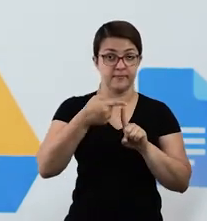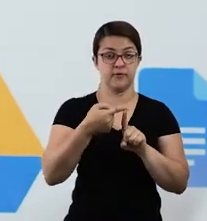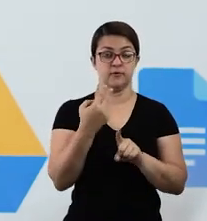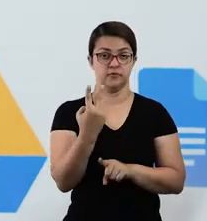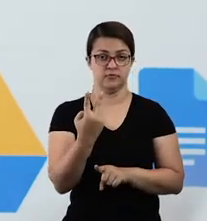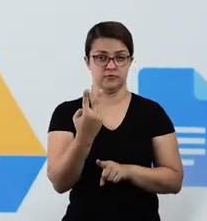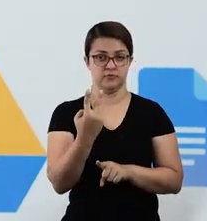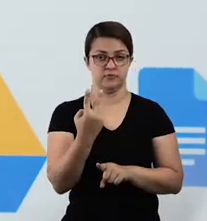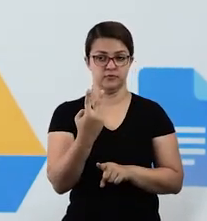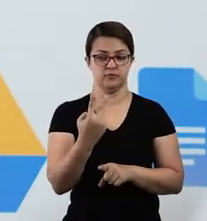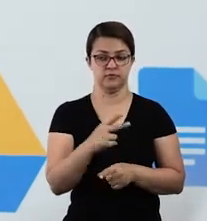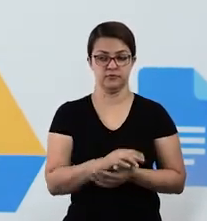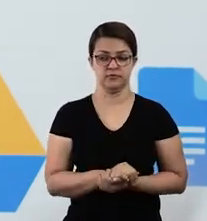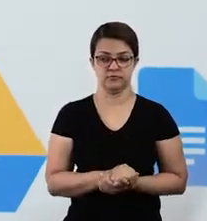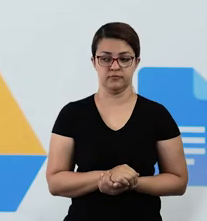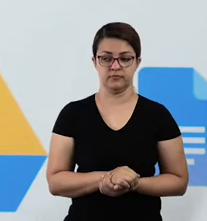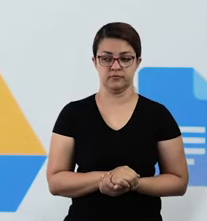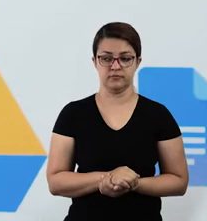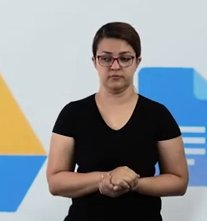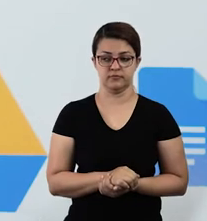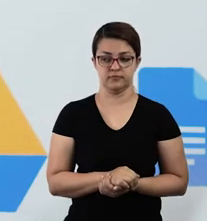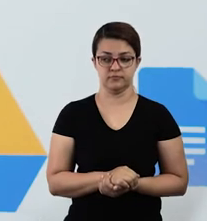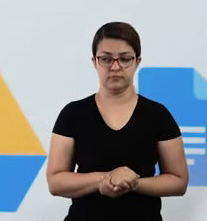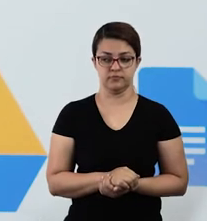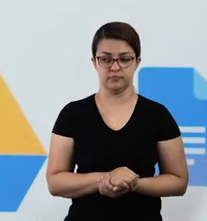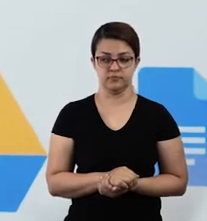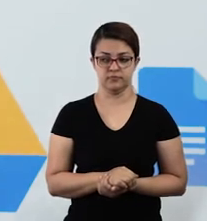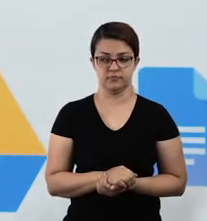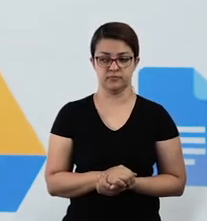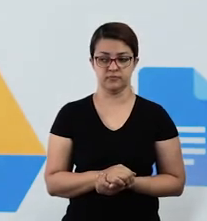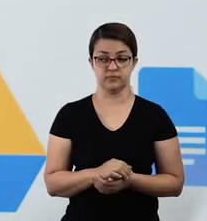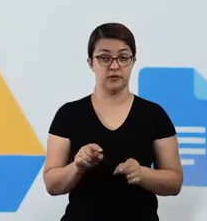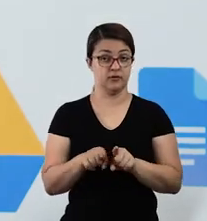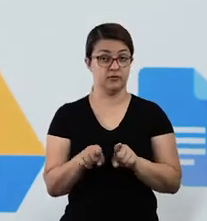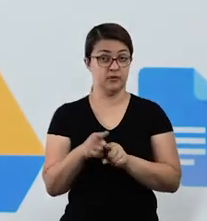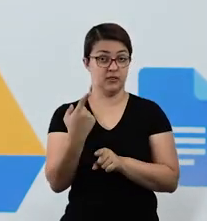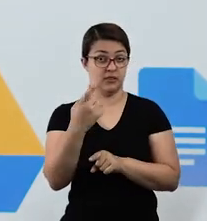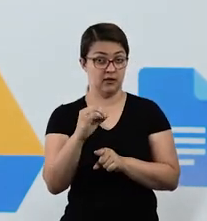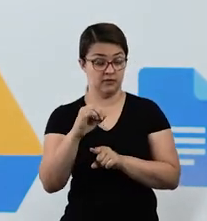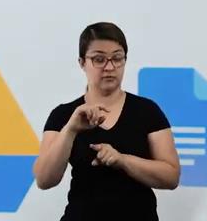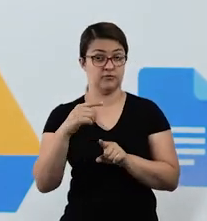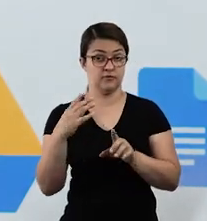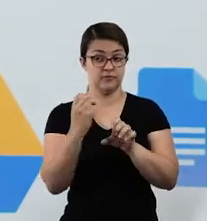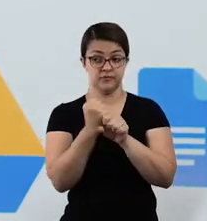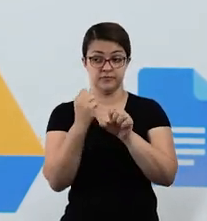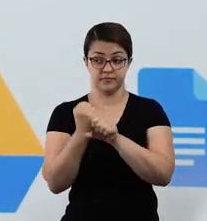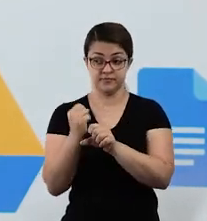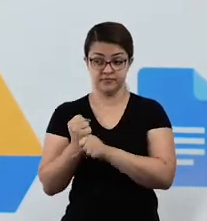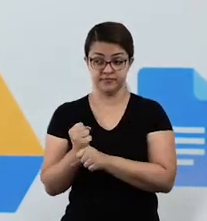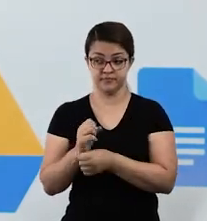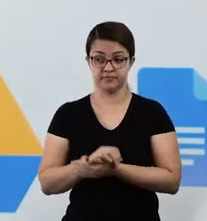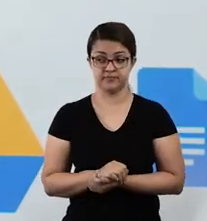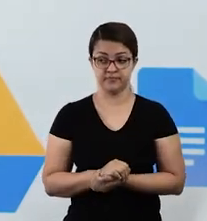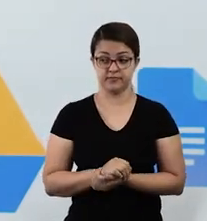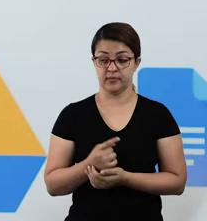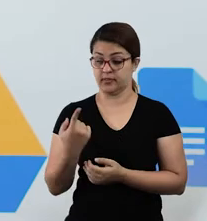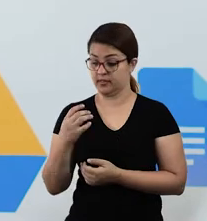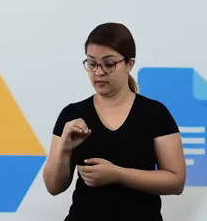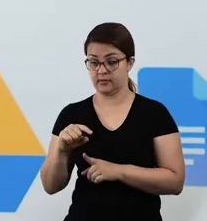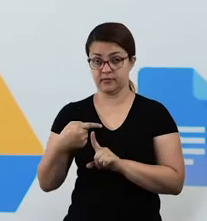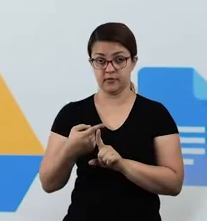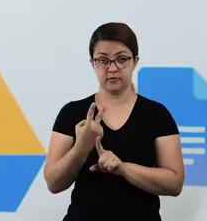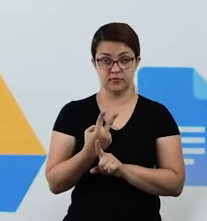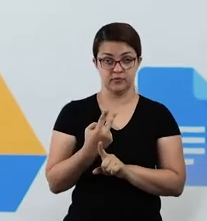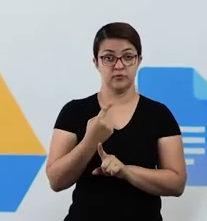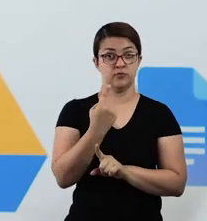Mais 2 pontos, tá? E 10. Aqui, vamos fazer a somatória, tá? 10